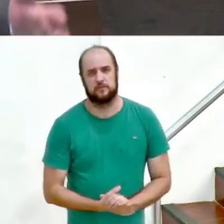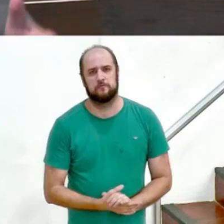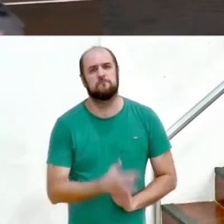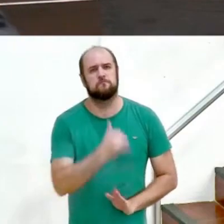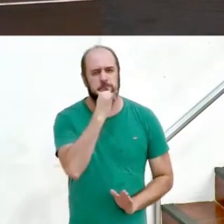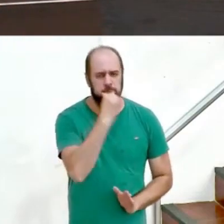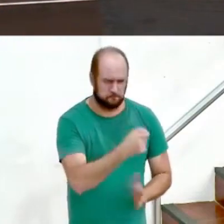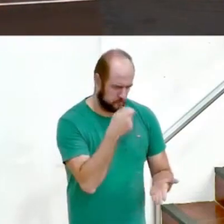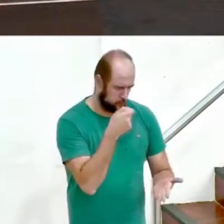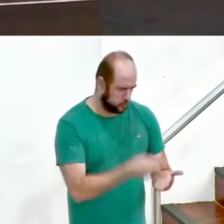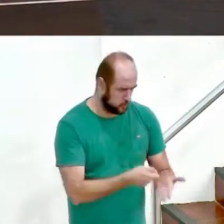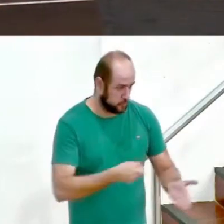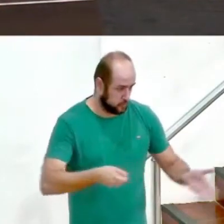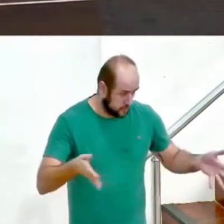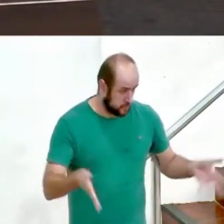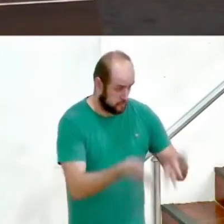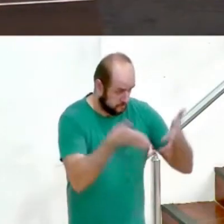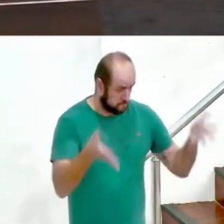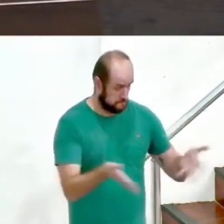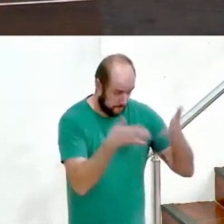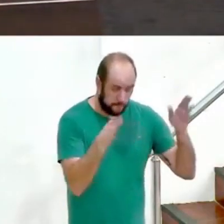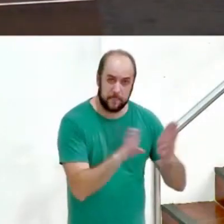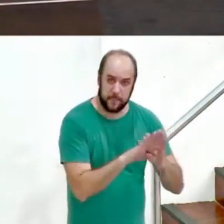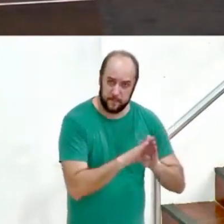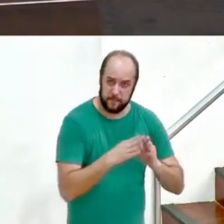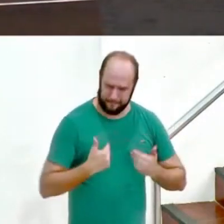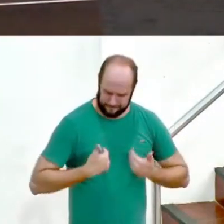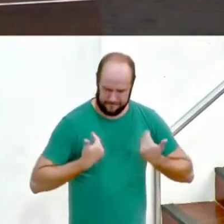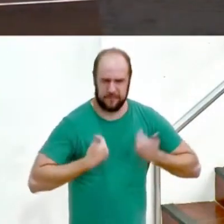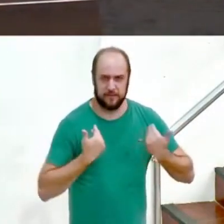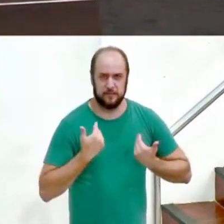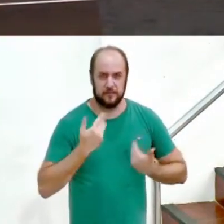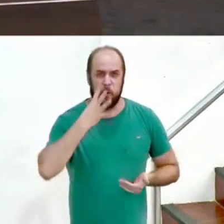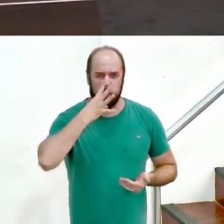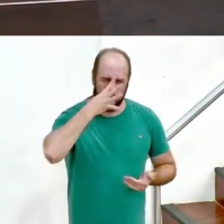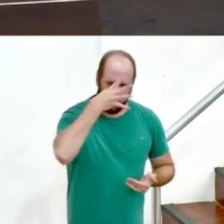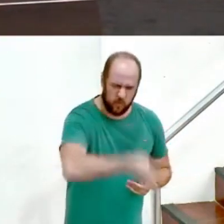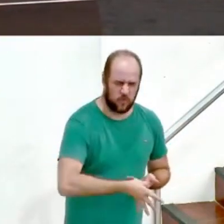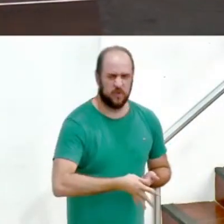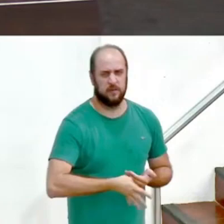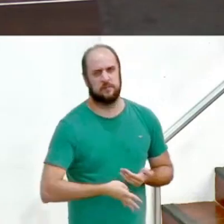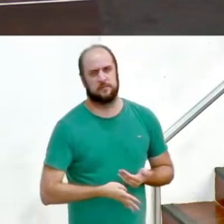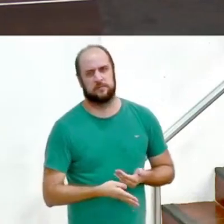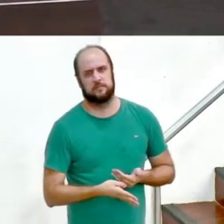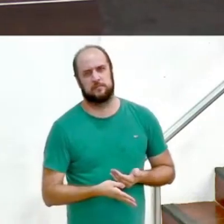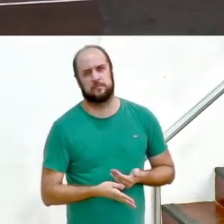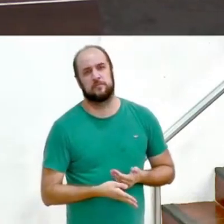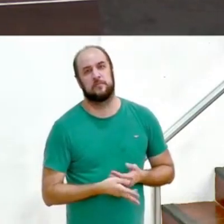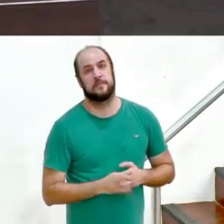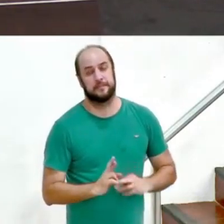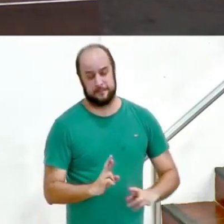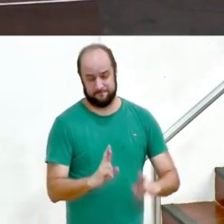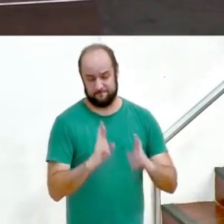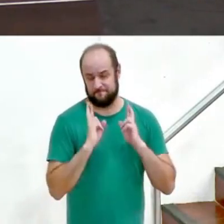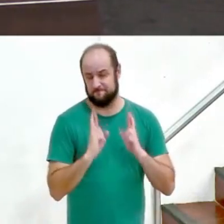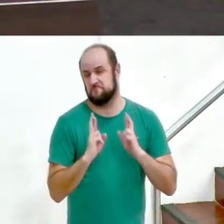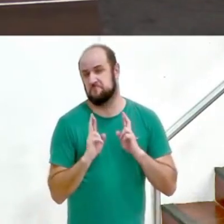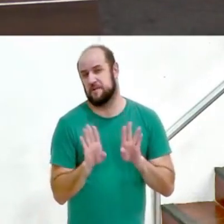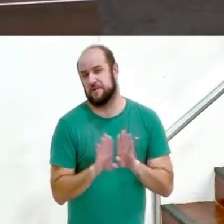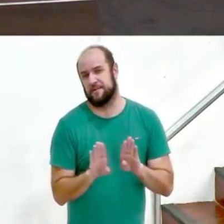repreensão, de encorajamento, de ânimo, de acusação, e de esperança.